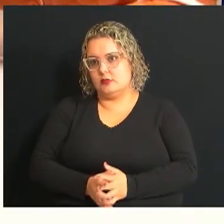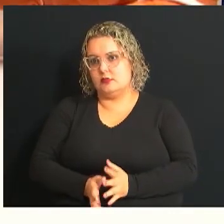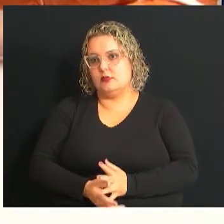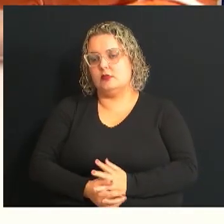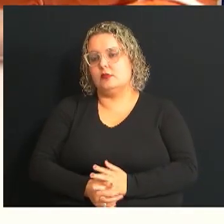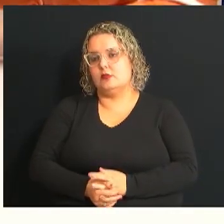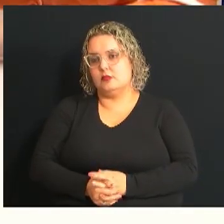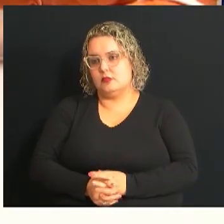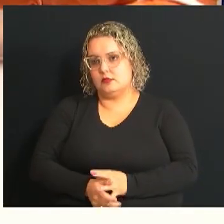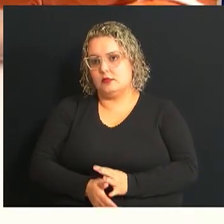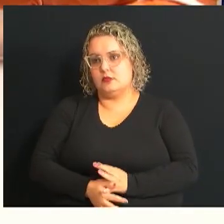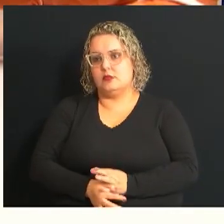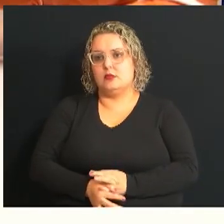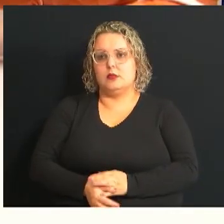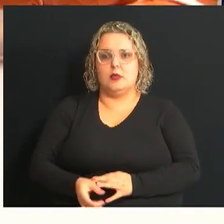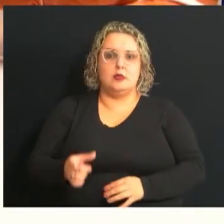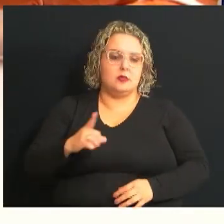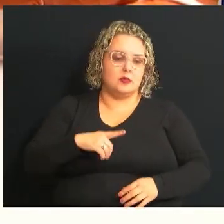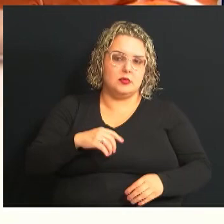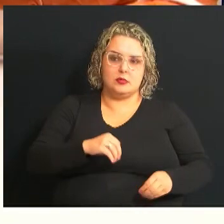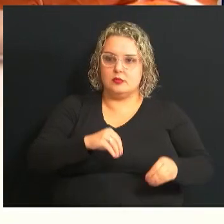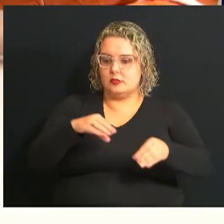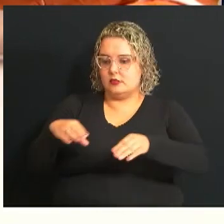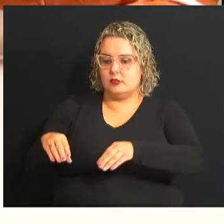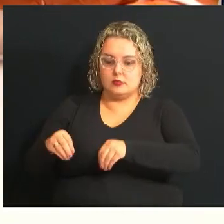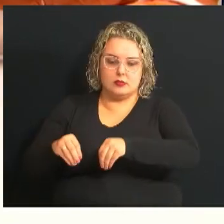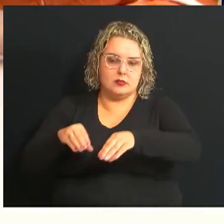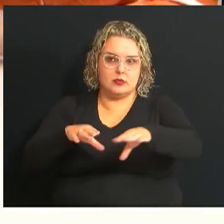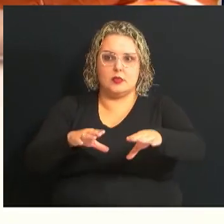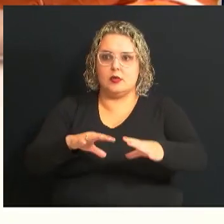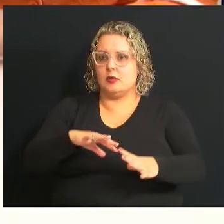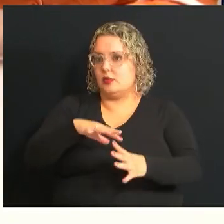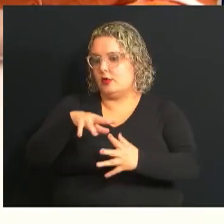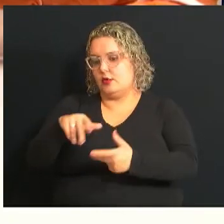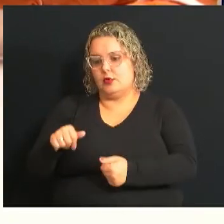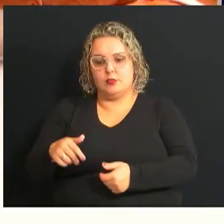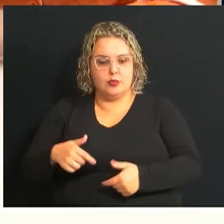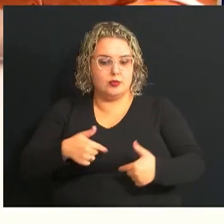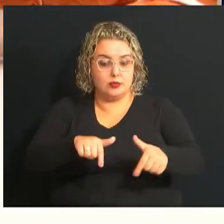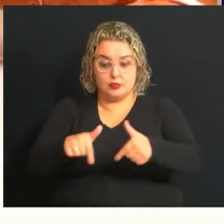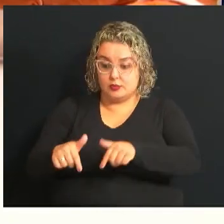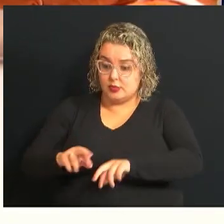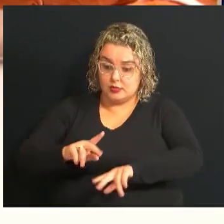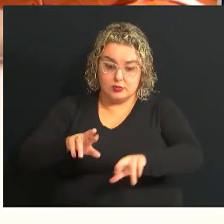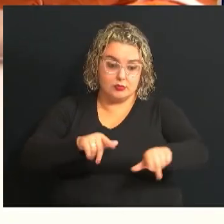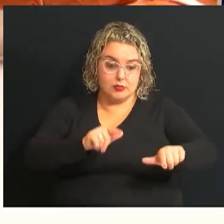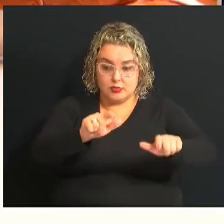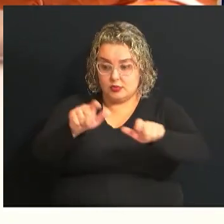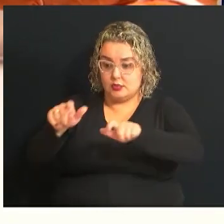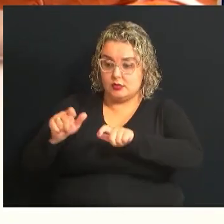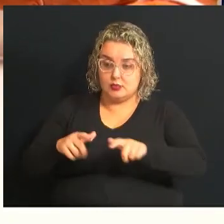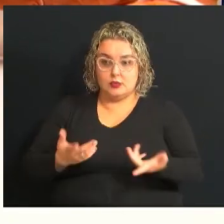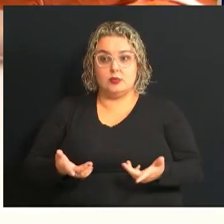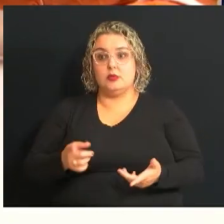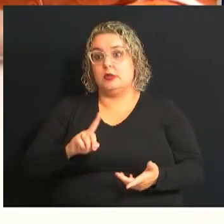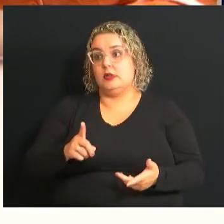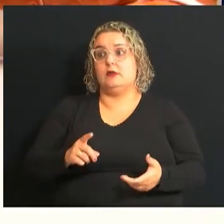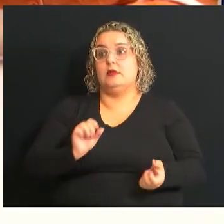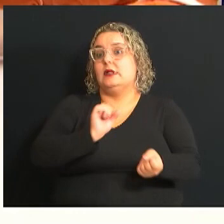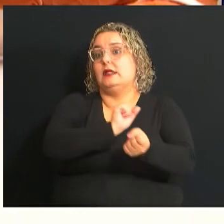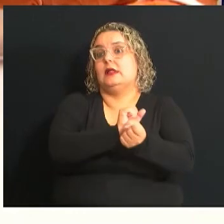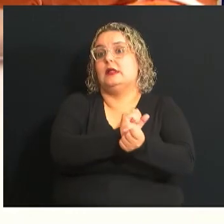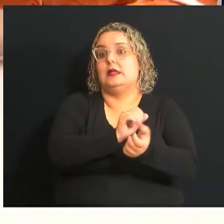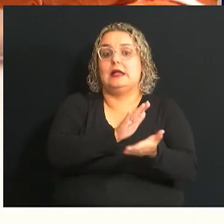imóvel. Você tem deslocamento e se o mundo do trabalho te levar para diferentes lugares, você não vai ter nenhum custo,